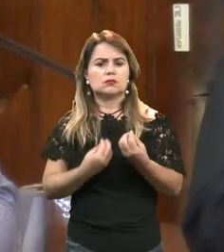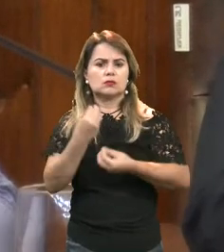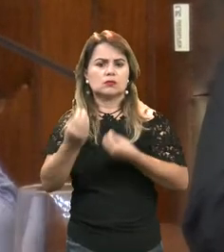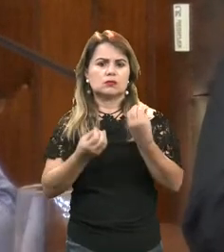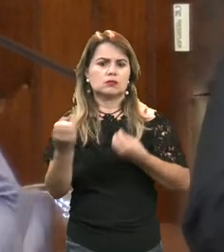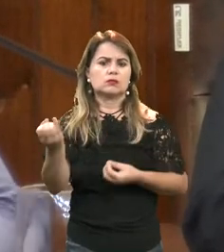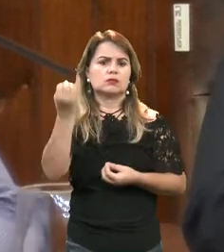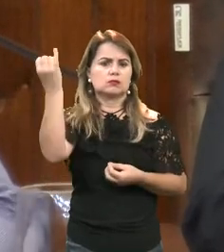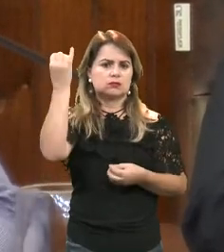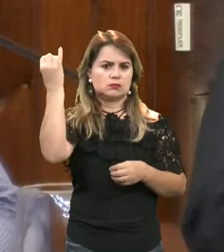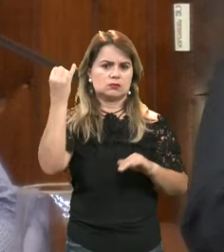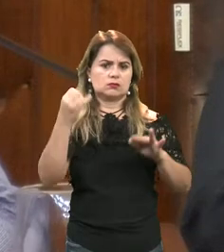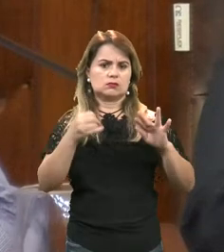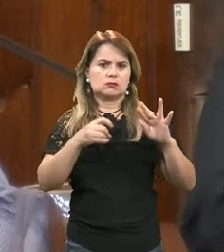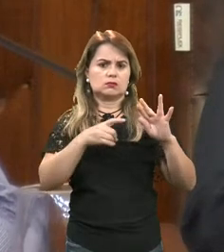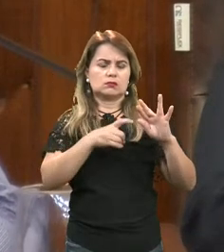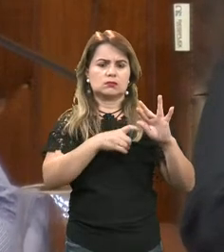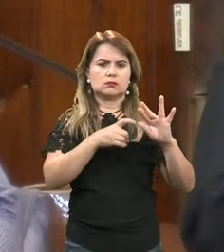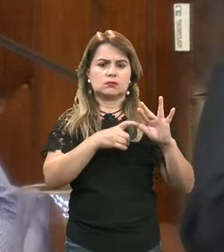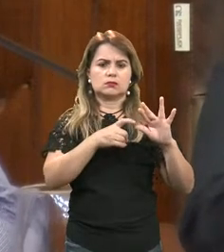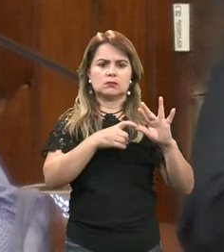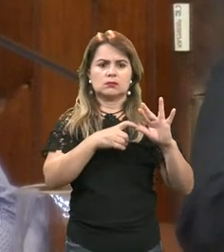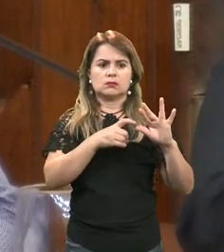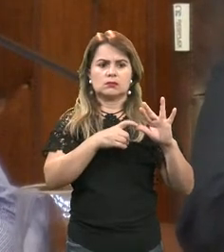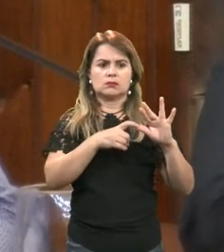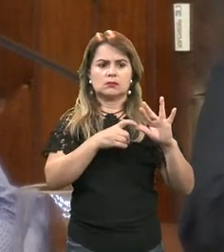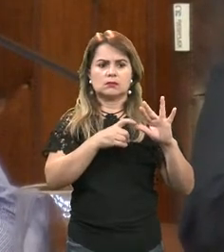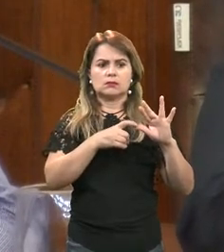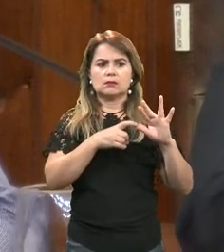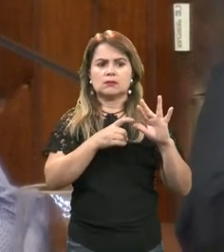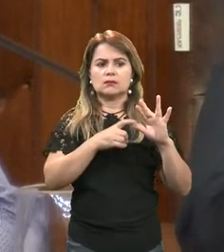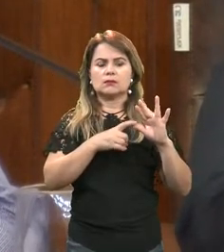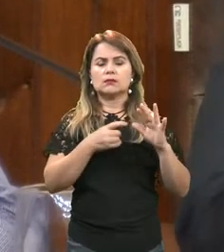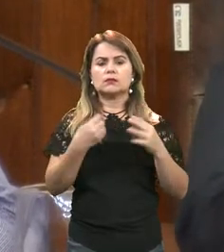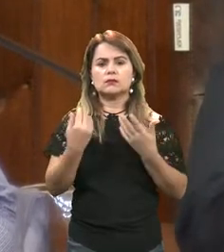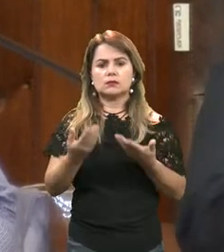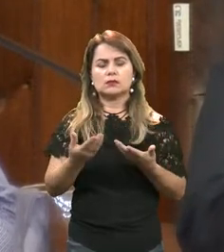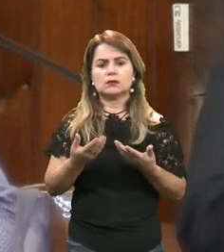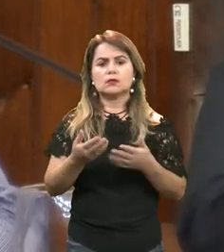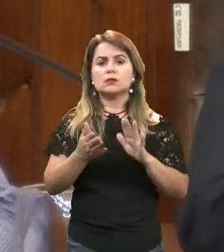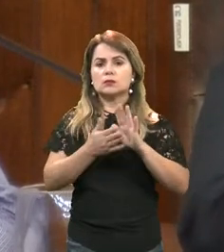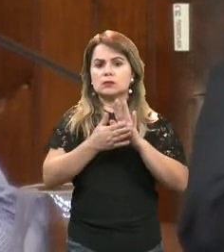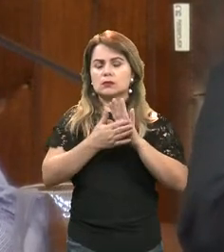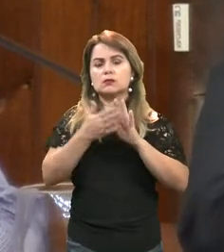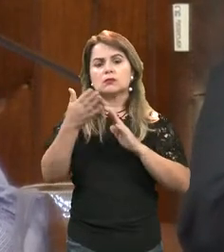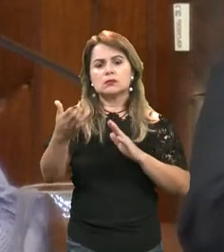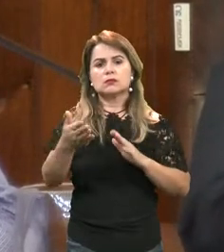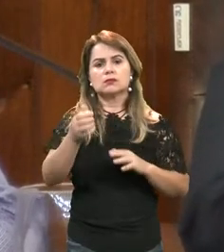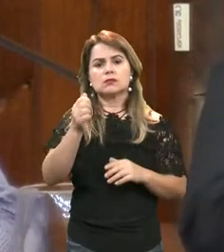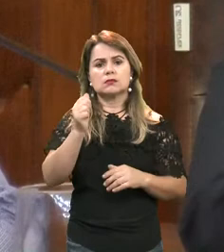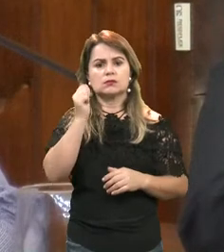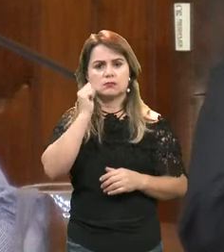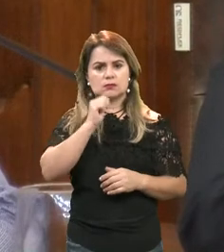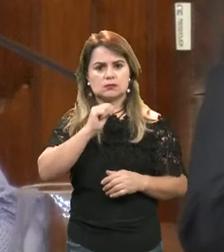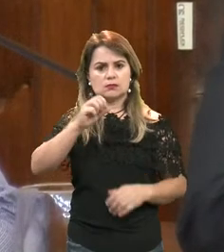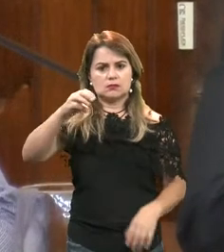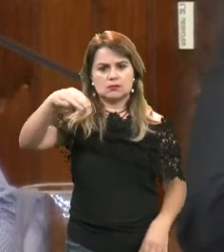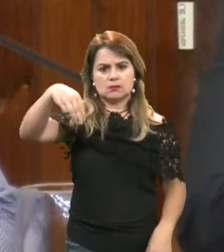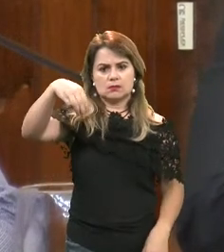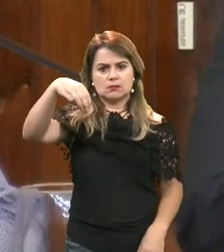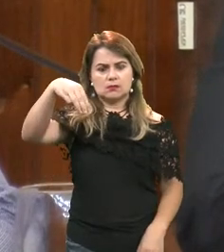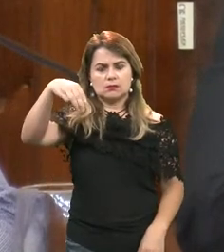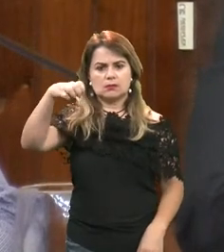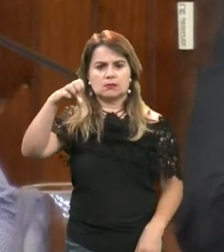e oncologia. Então, eu quero aqui parabenizar a Malele pela realização do